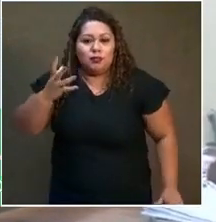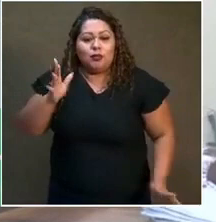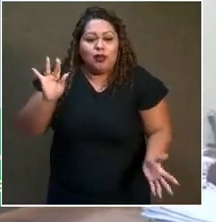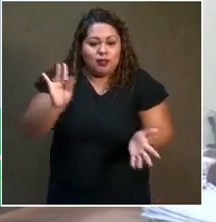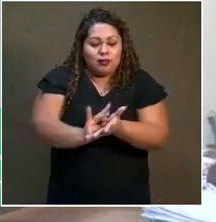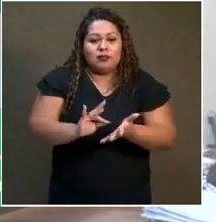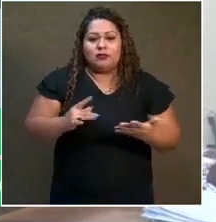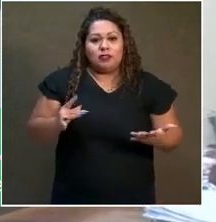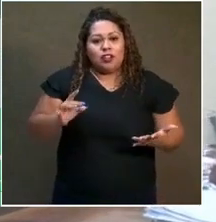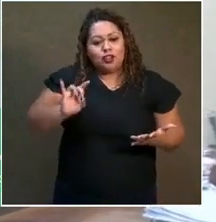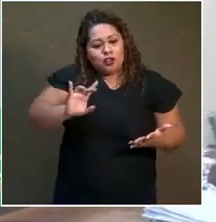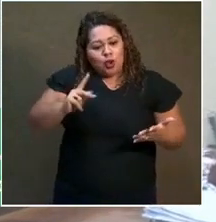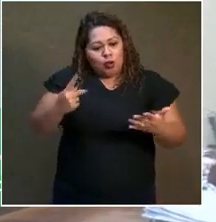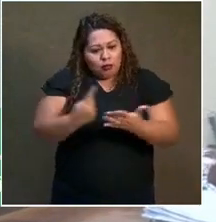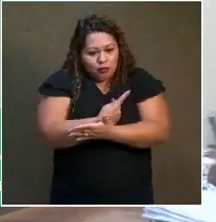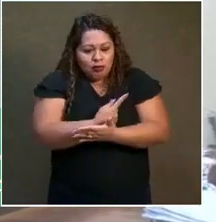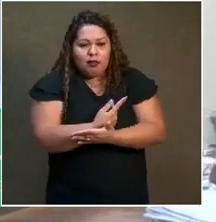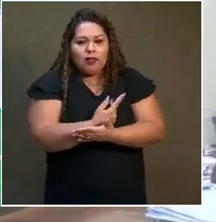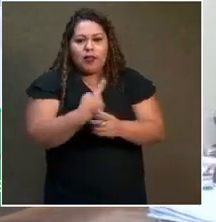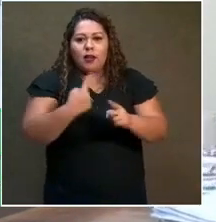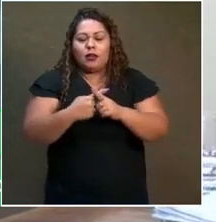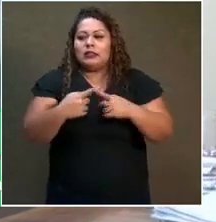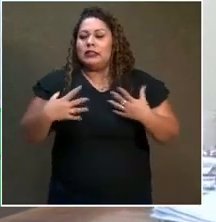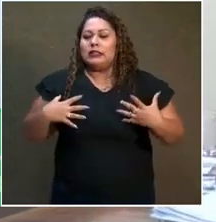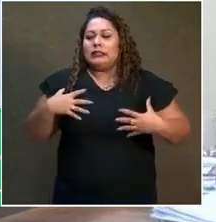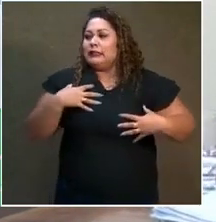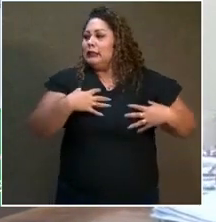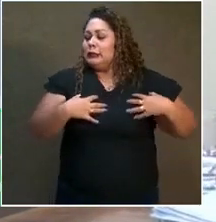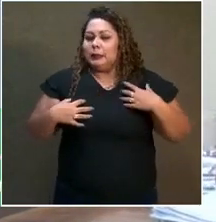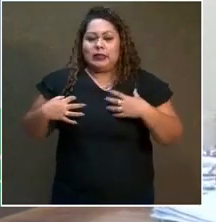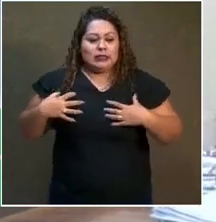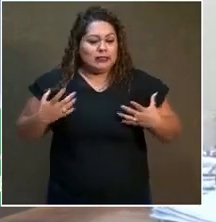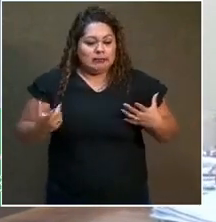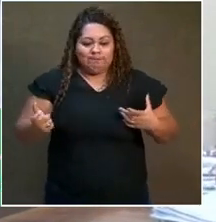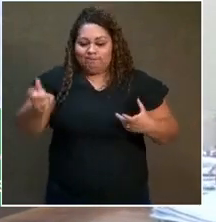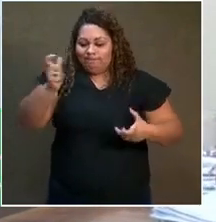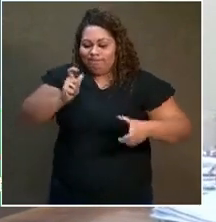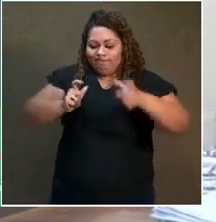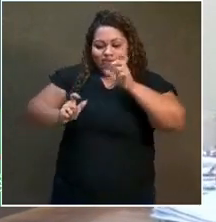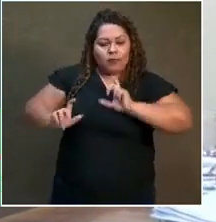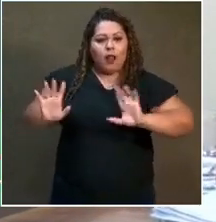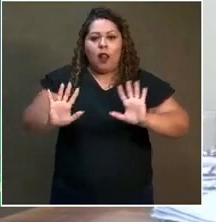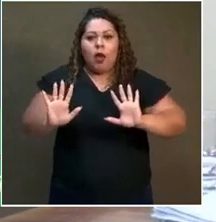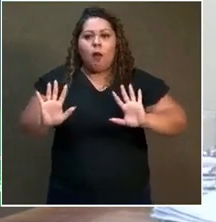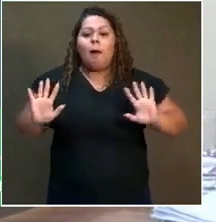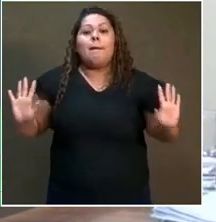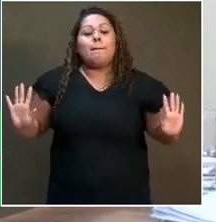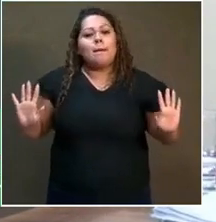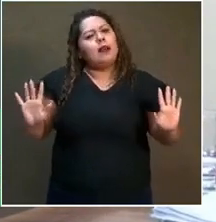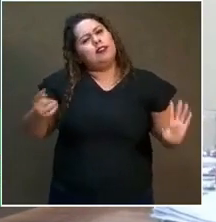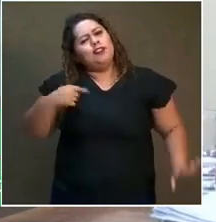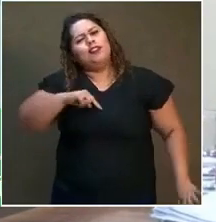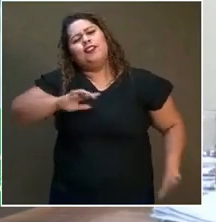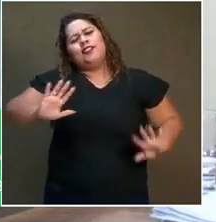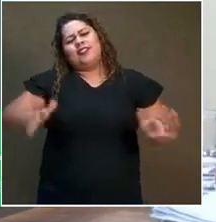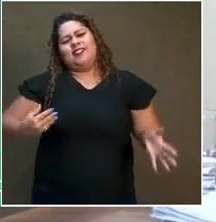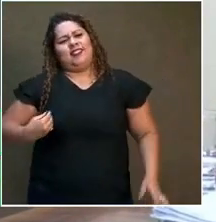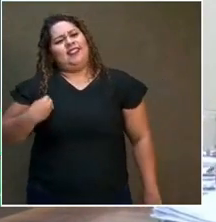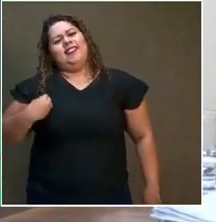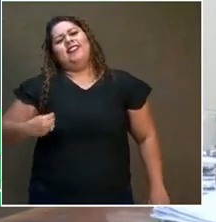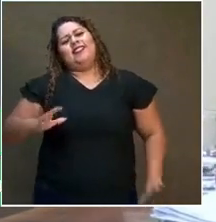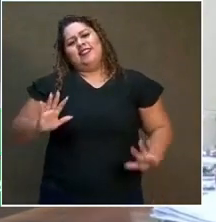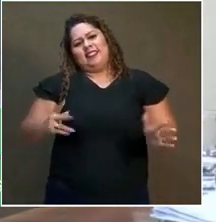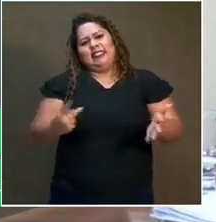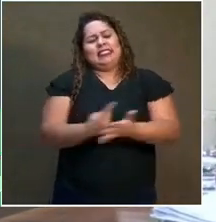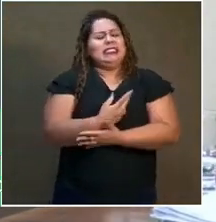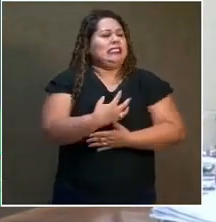Isso não ocorre só porque foi disparado, porque foi puxado o gatilho, não. Mas quem de nós já não passou por uma situação